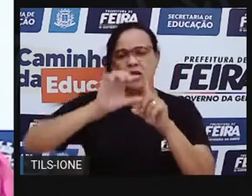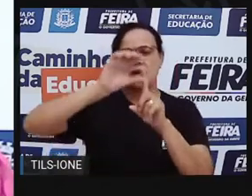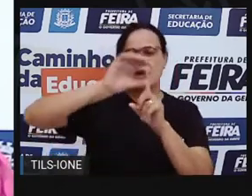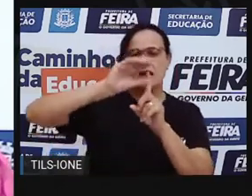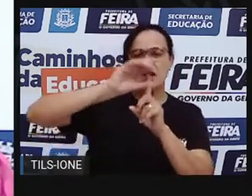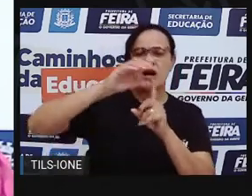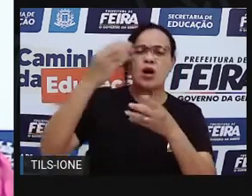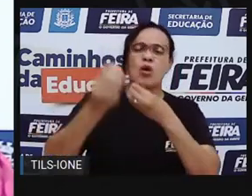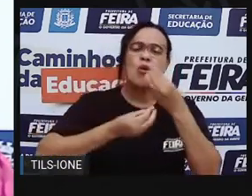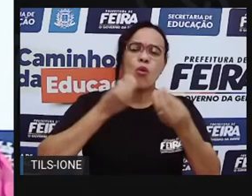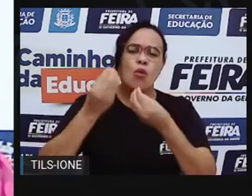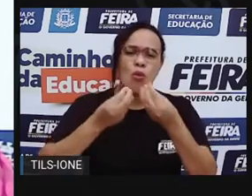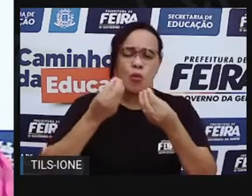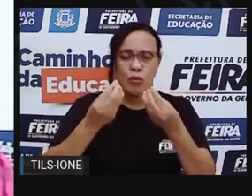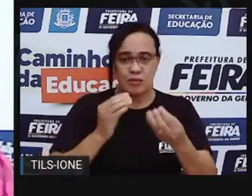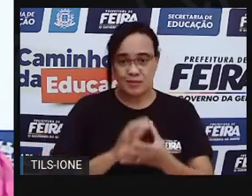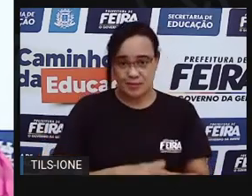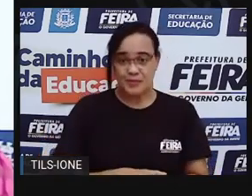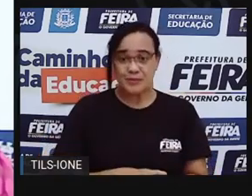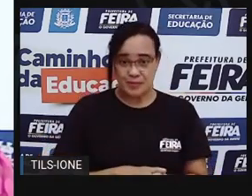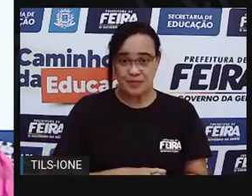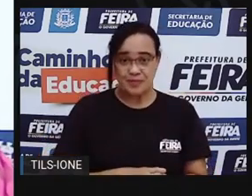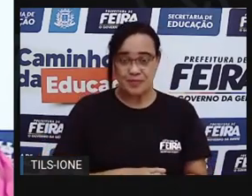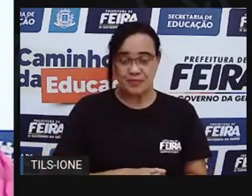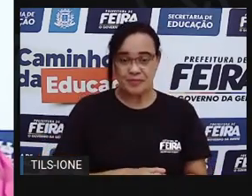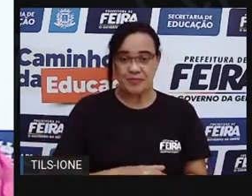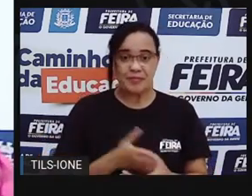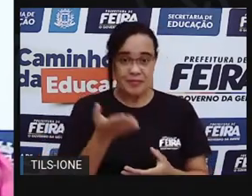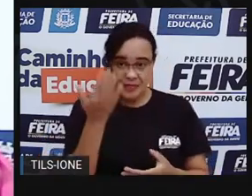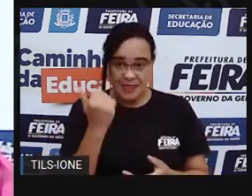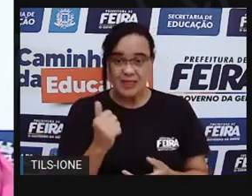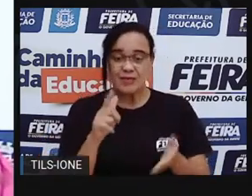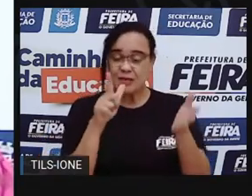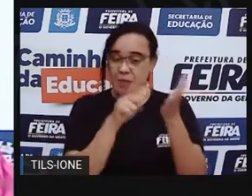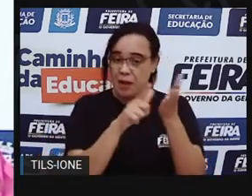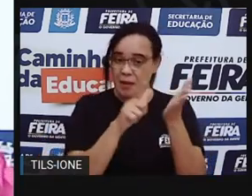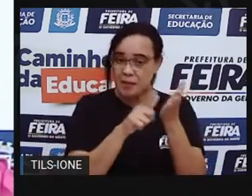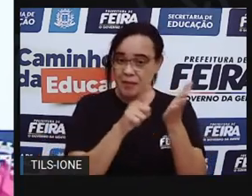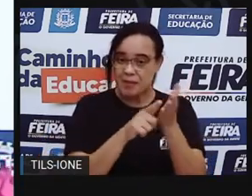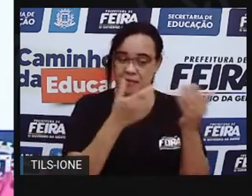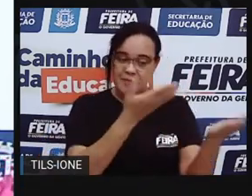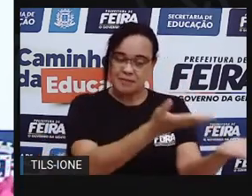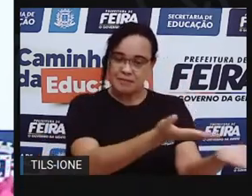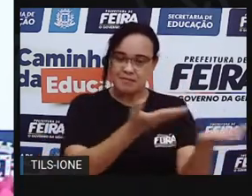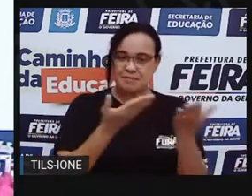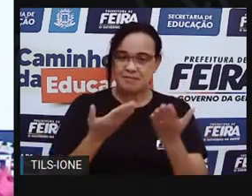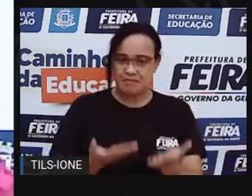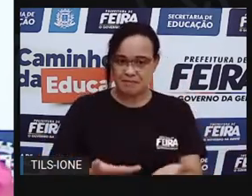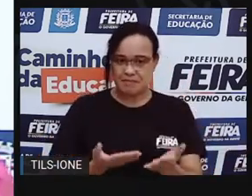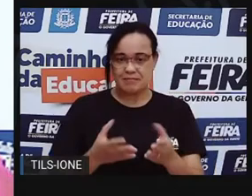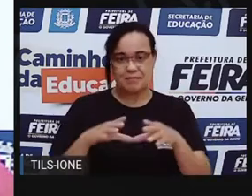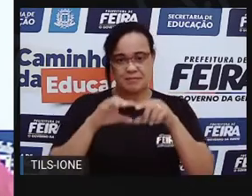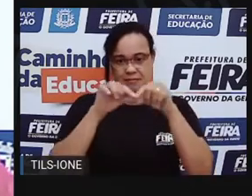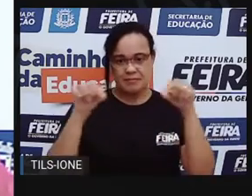lá, meninada, eu vou pegar aqui um papel. Vamos fazer de conta que a gente vai fazer esse convite aqui. Ó. Vou dobrar